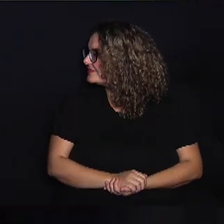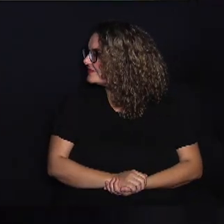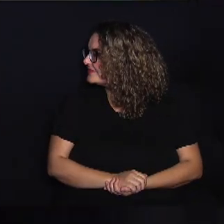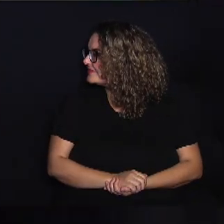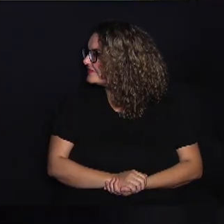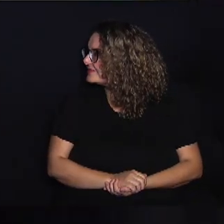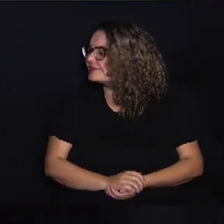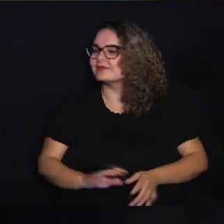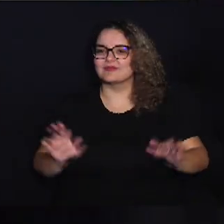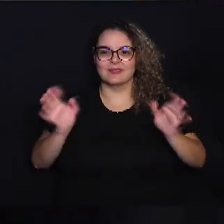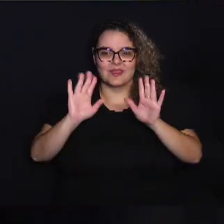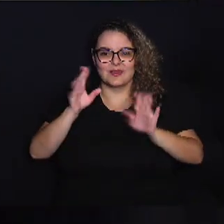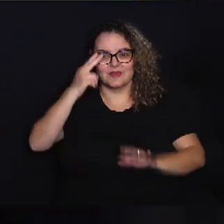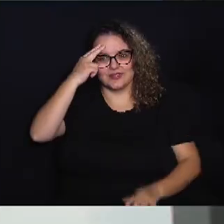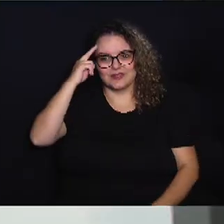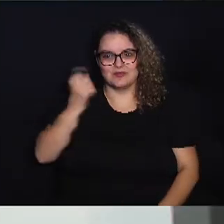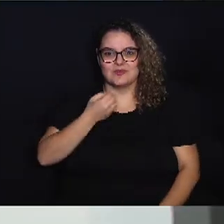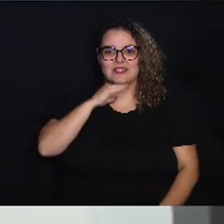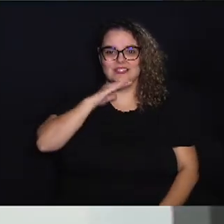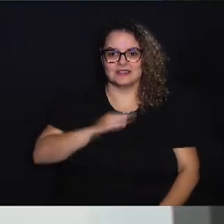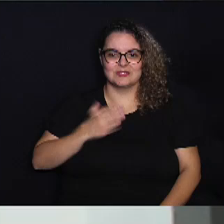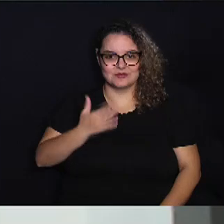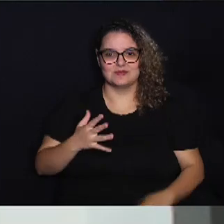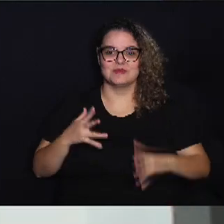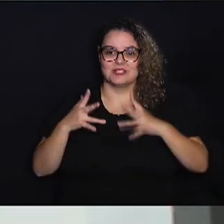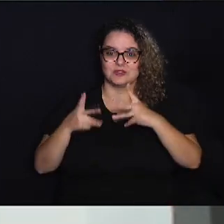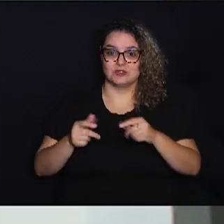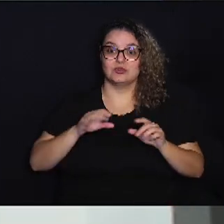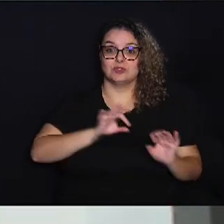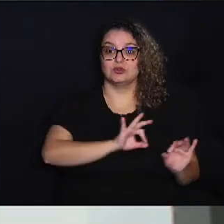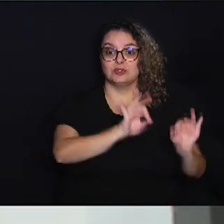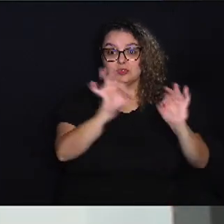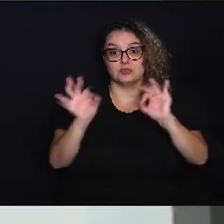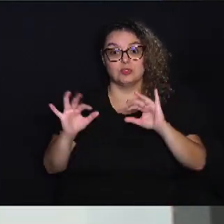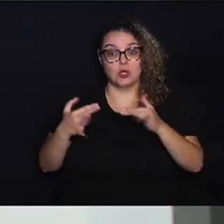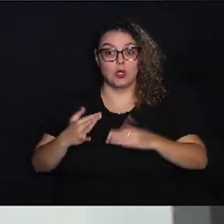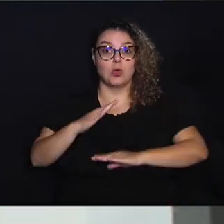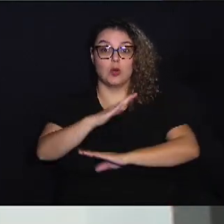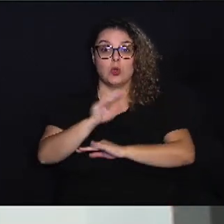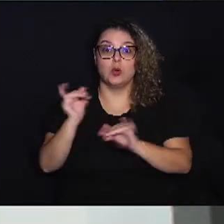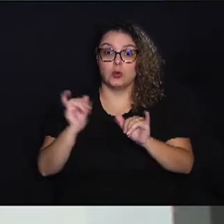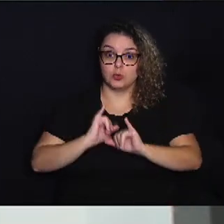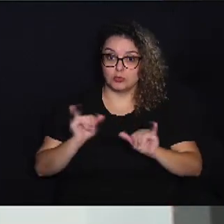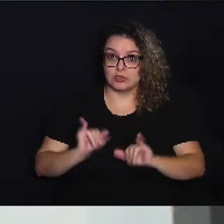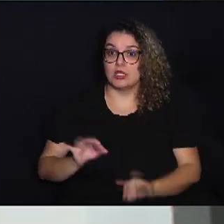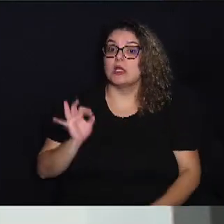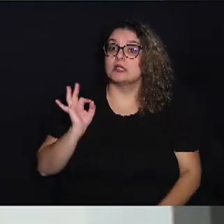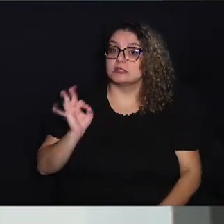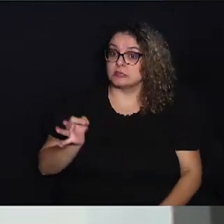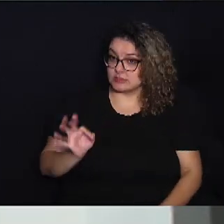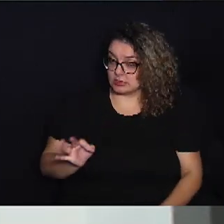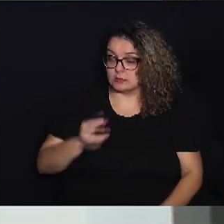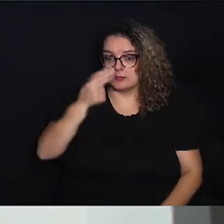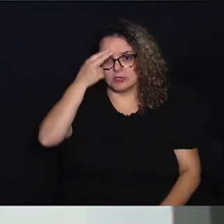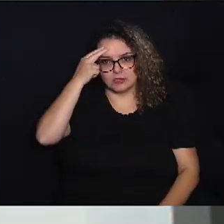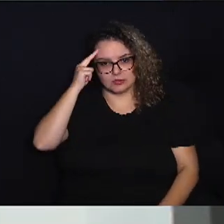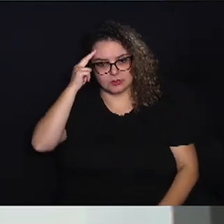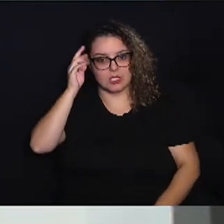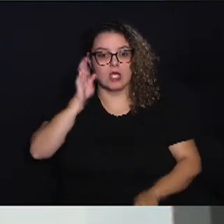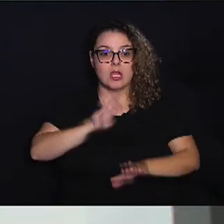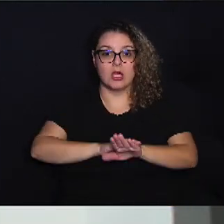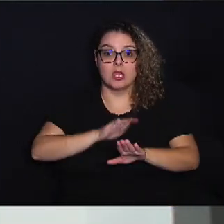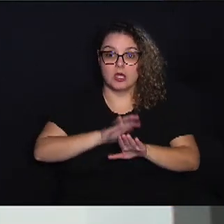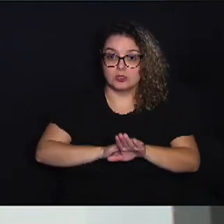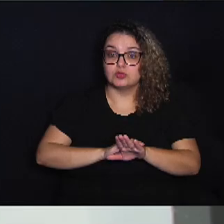Olá, Gabriel, boa tarde para você, boa tarde para todos que acompanham o Câmara Notícia. Exatamente, Gabriel. As ações